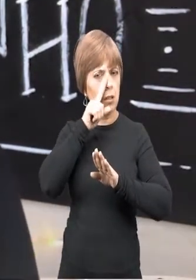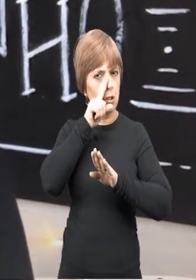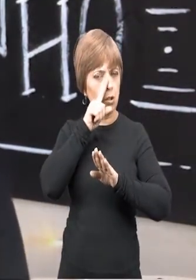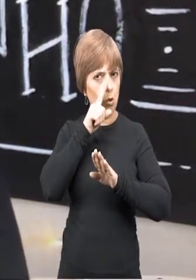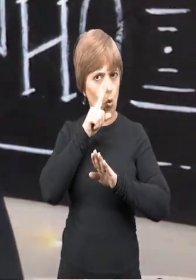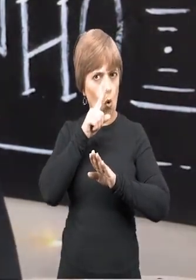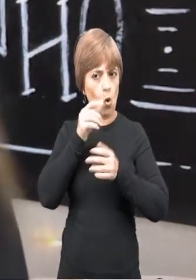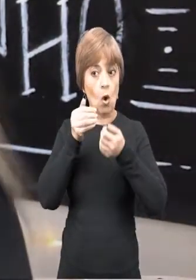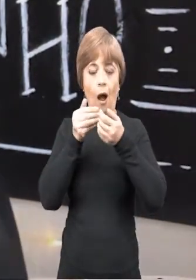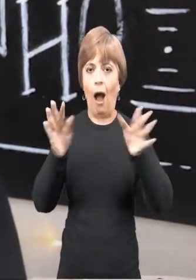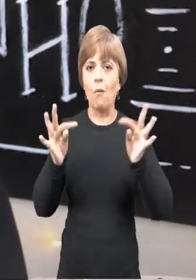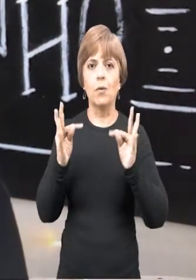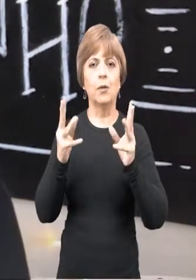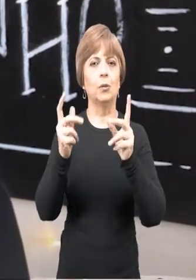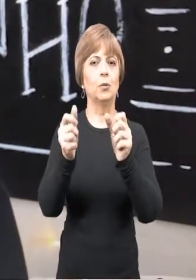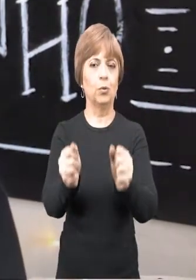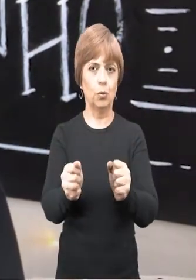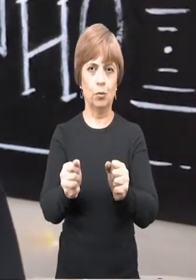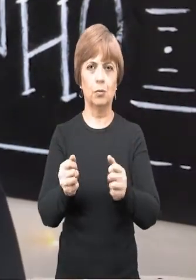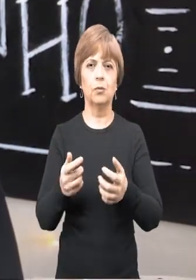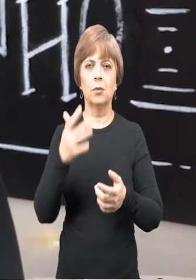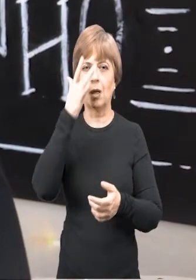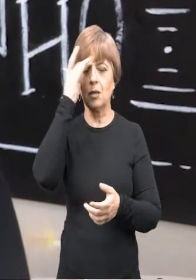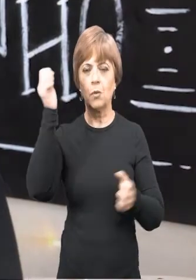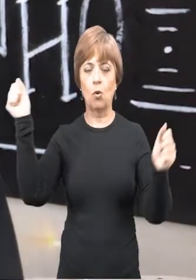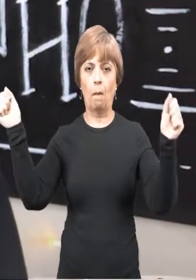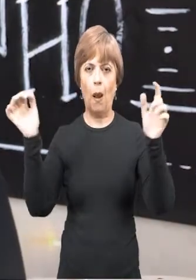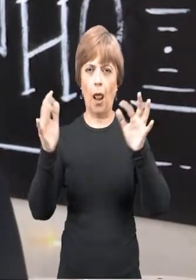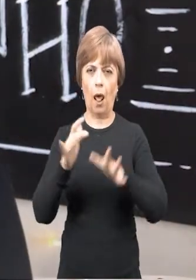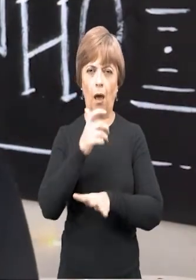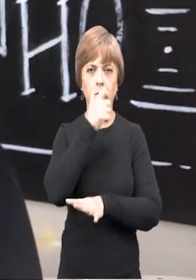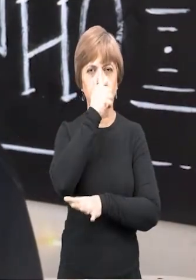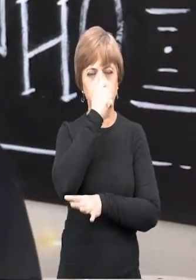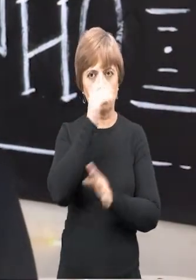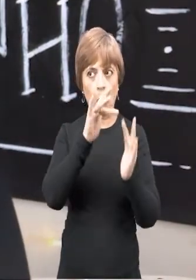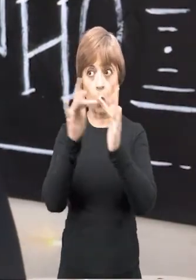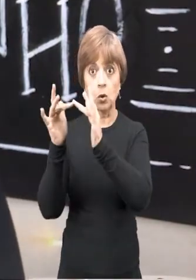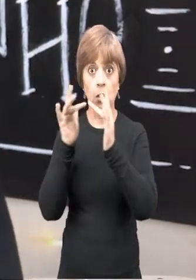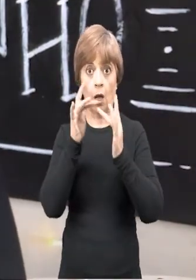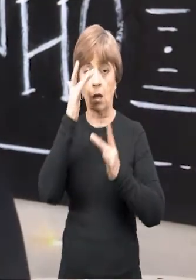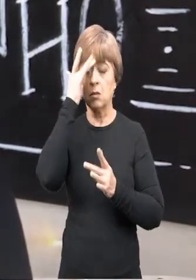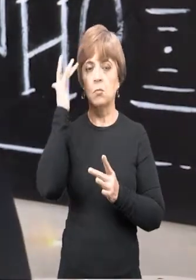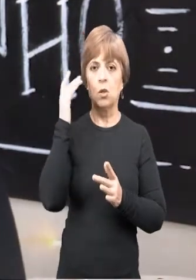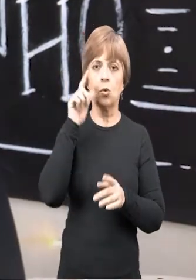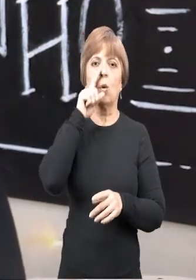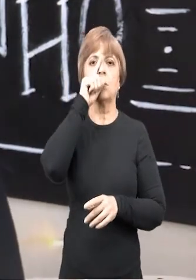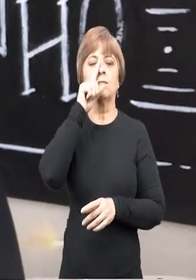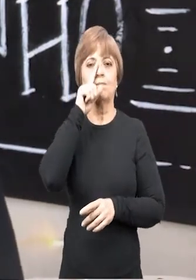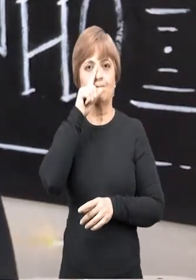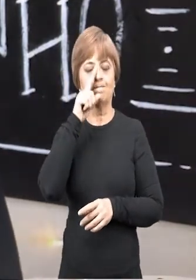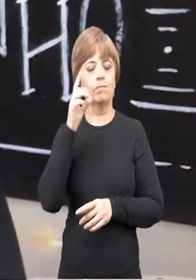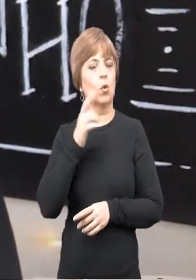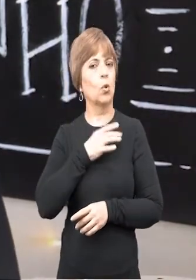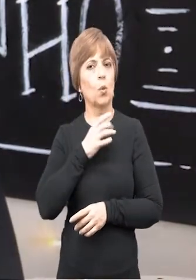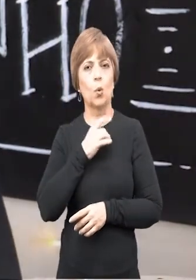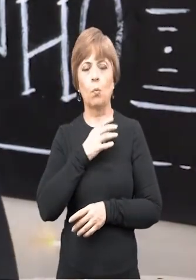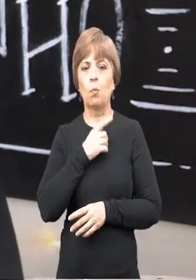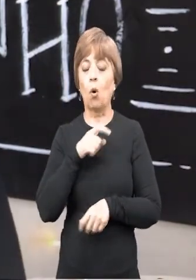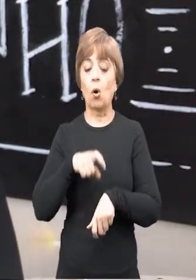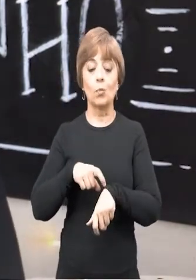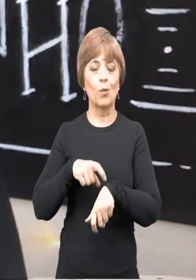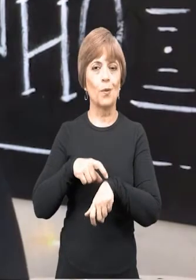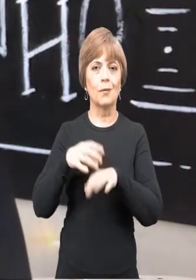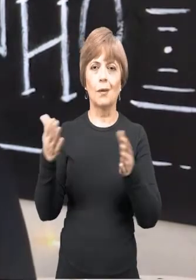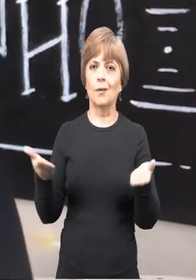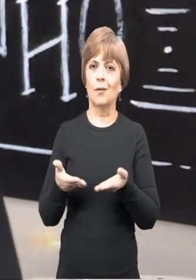de atividades, sobretudo essas atividades que causam maior contato entre as pessoas, sem que a gente tenha um panorama